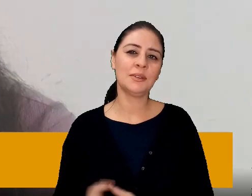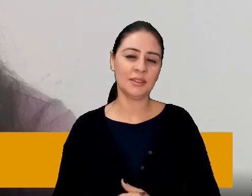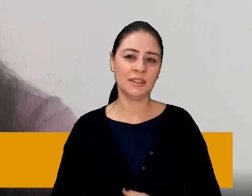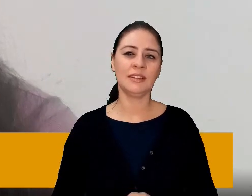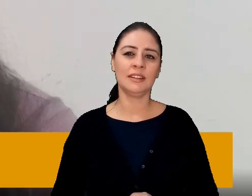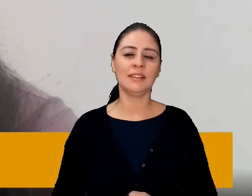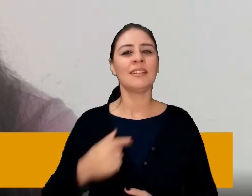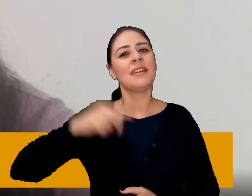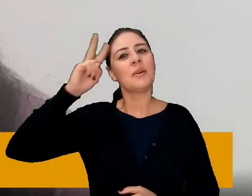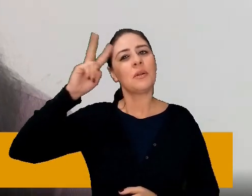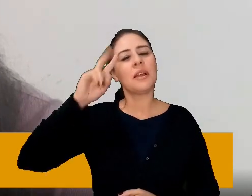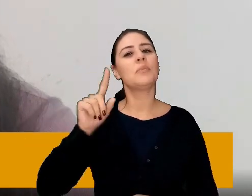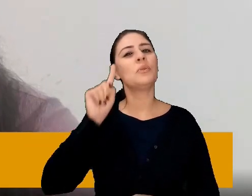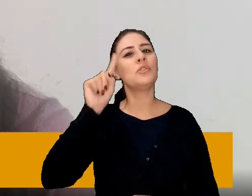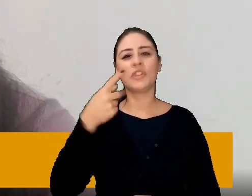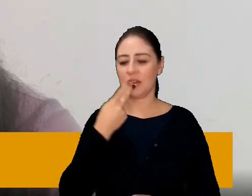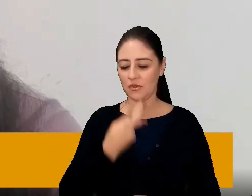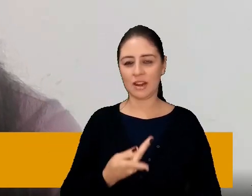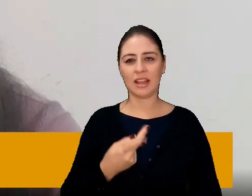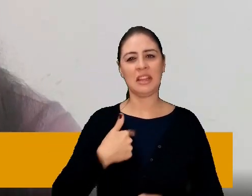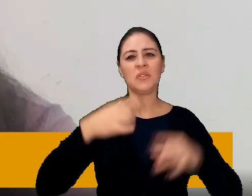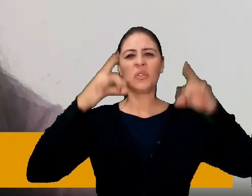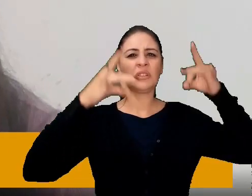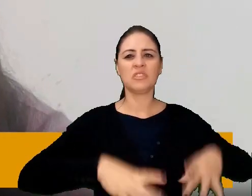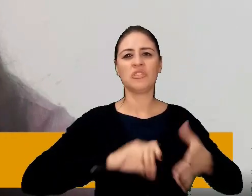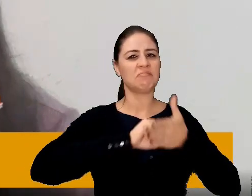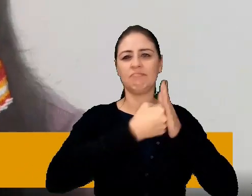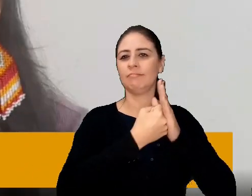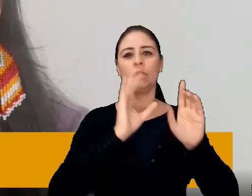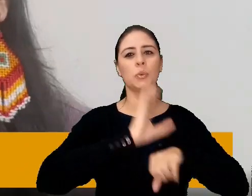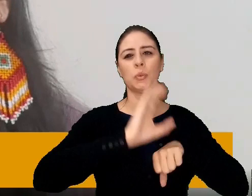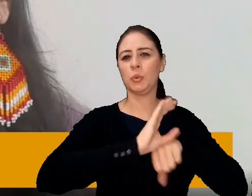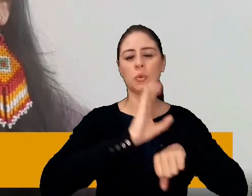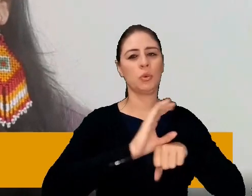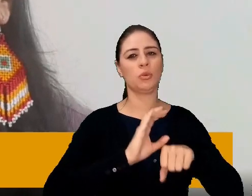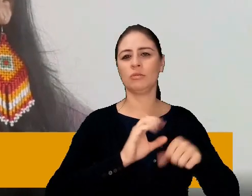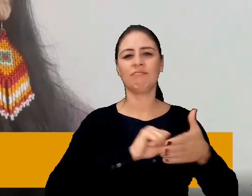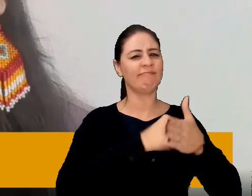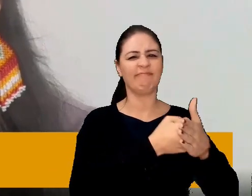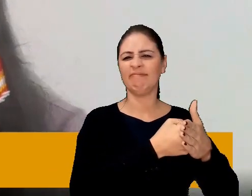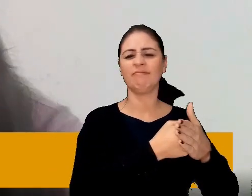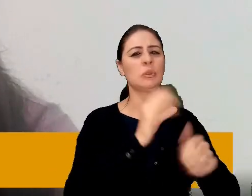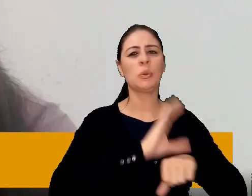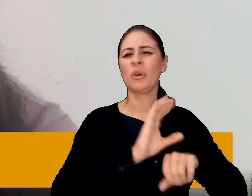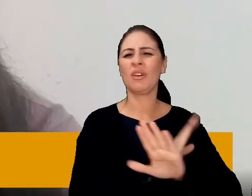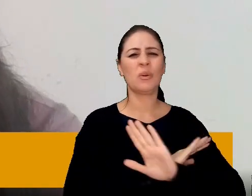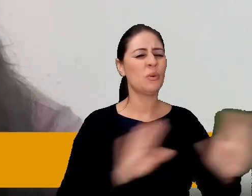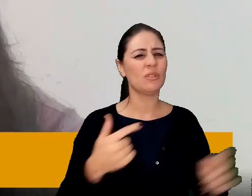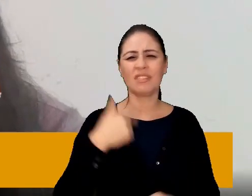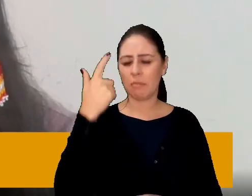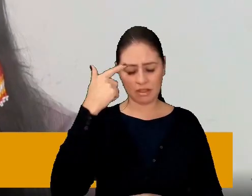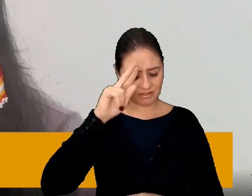E eu lembro que um dia eu falei assim, eu vou desistir, eu vou trancar esse curso. Eu vou trancar esse